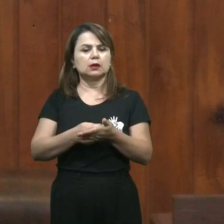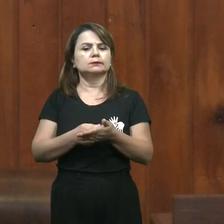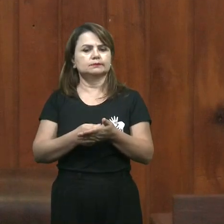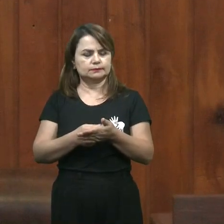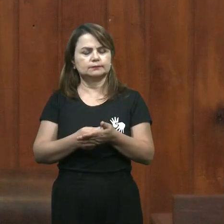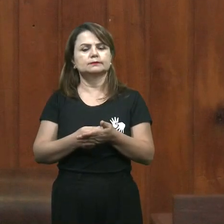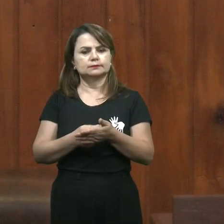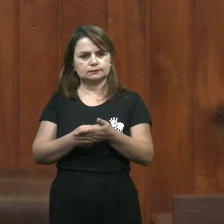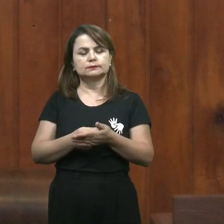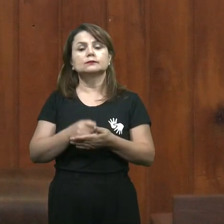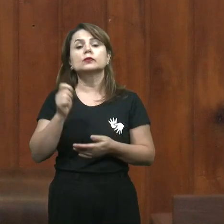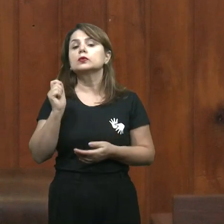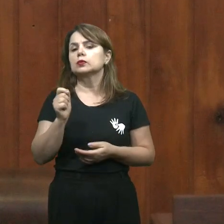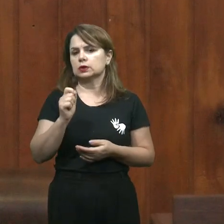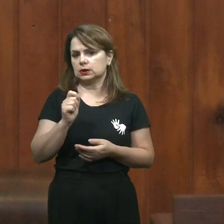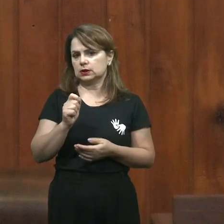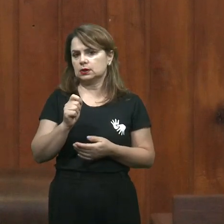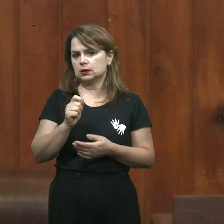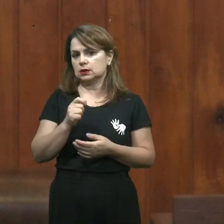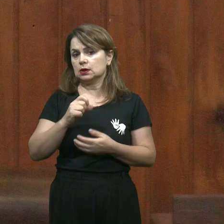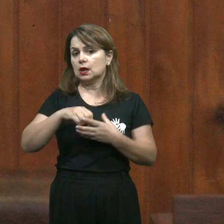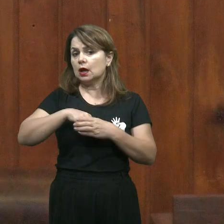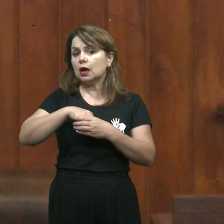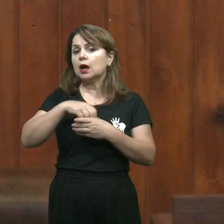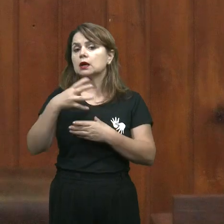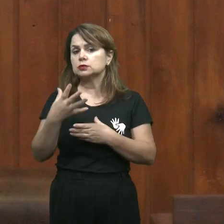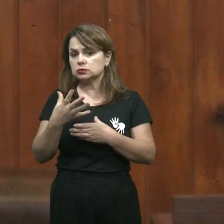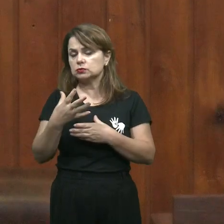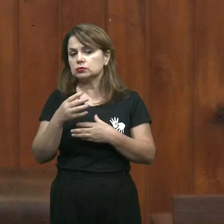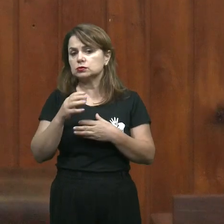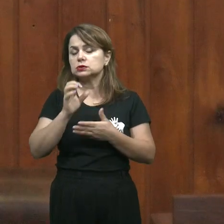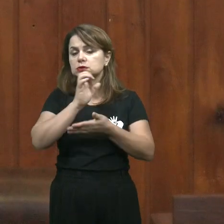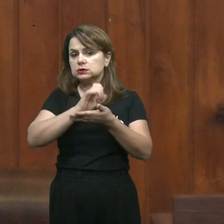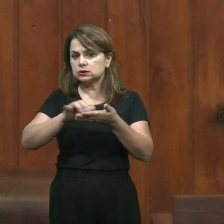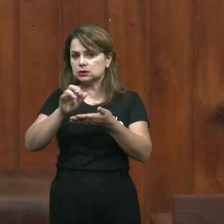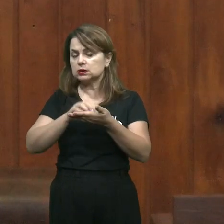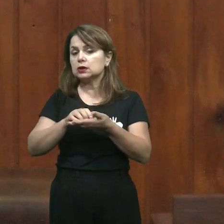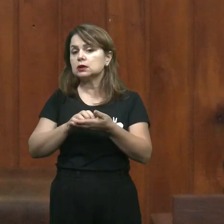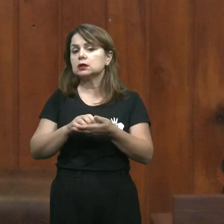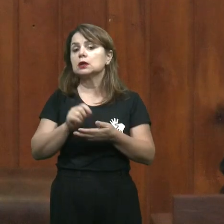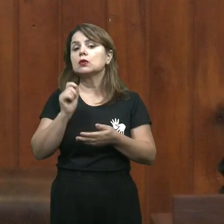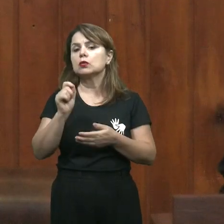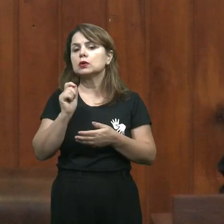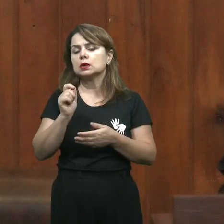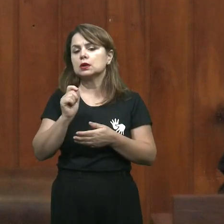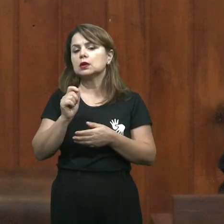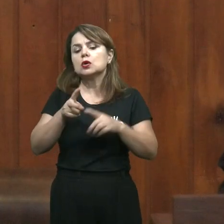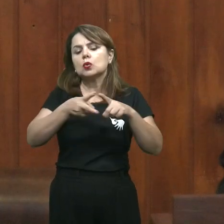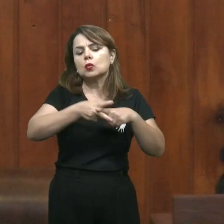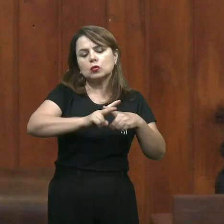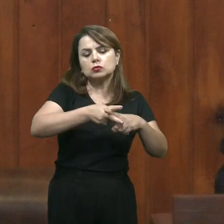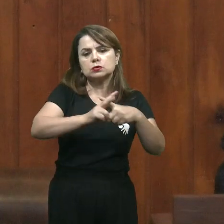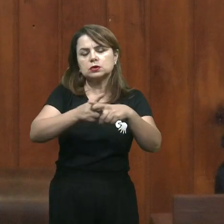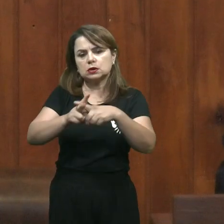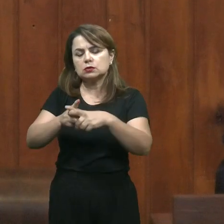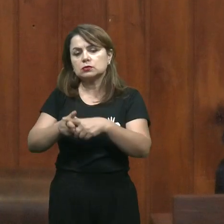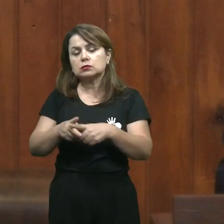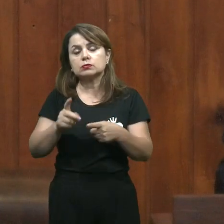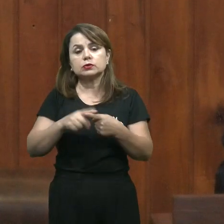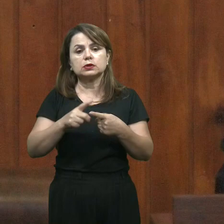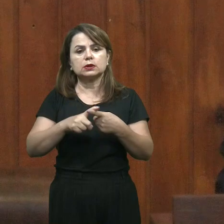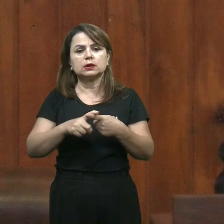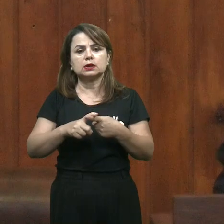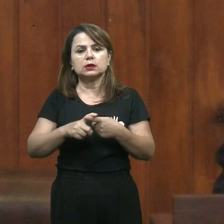parte das partes envolvidas aí, as secretarias, que dê essa manutenção. Estamos chegando no período de chuva, Júlio Moraes. Ali os